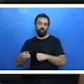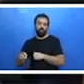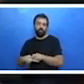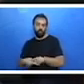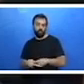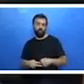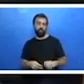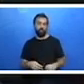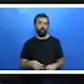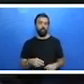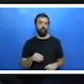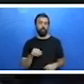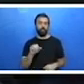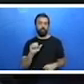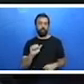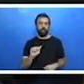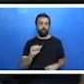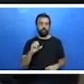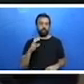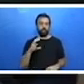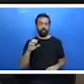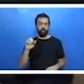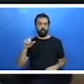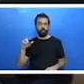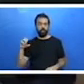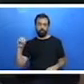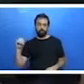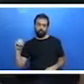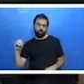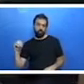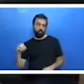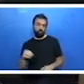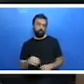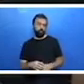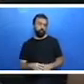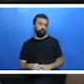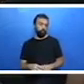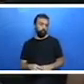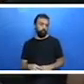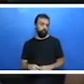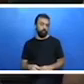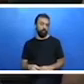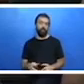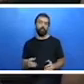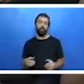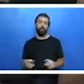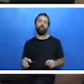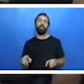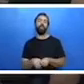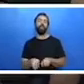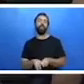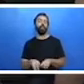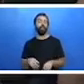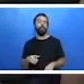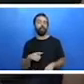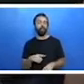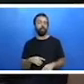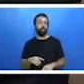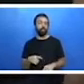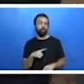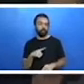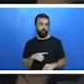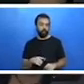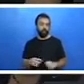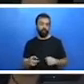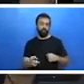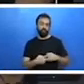ação. Mas quando ele queria descrever os bichos, usou verbos de estado, como estar